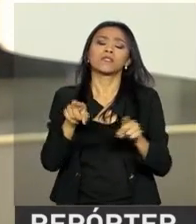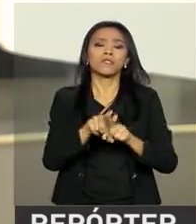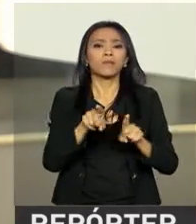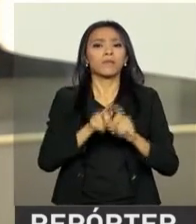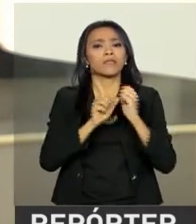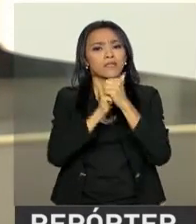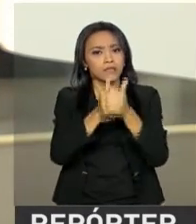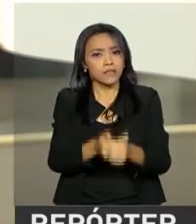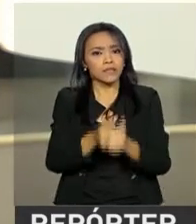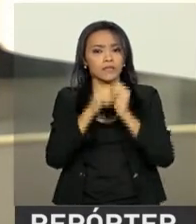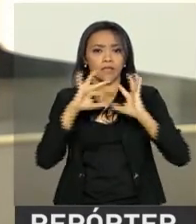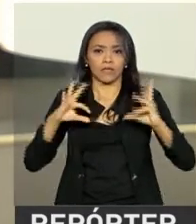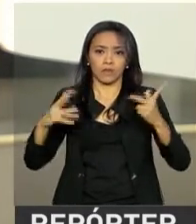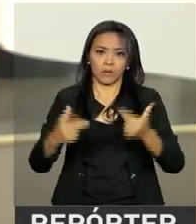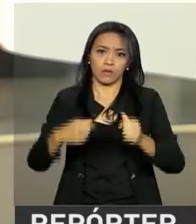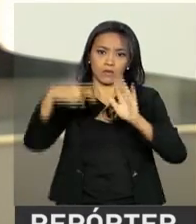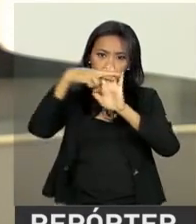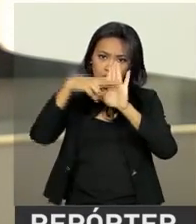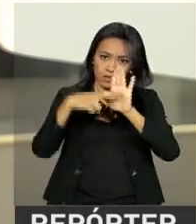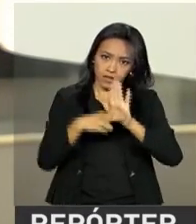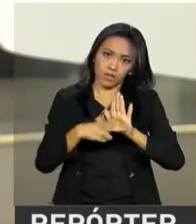toda quanto regras da segurança alimentar